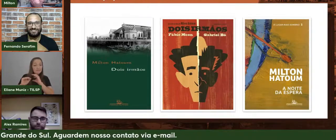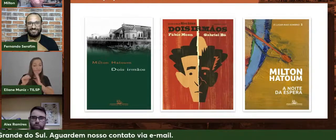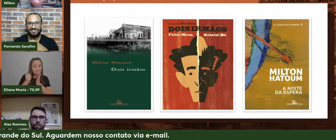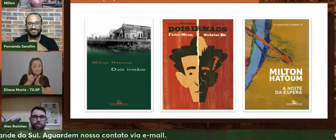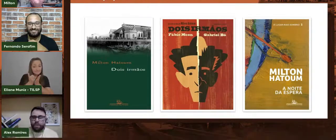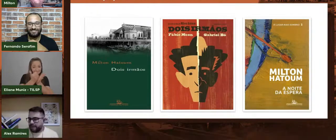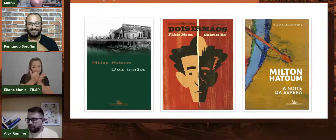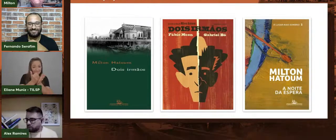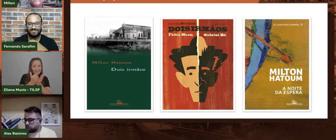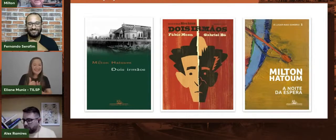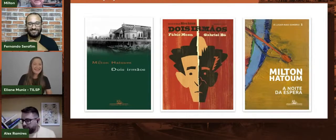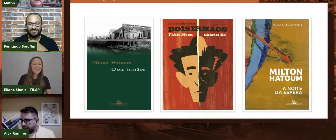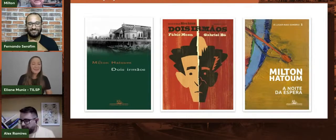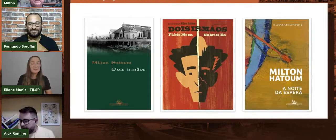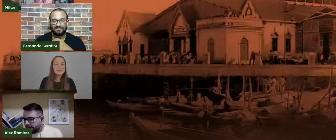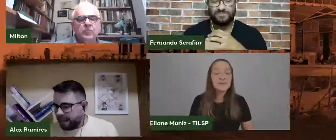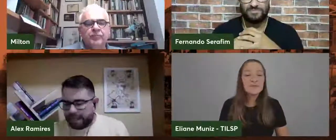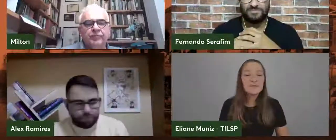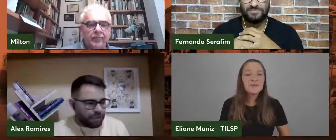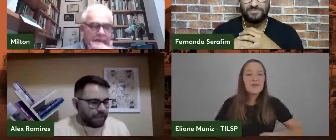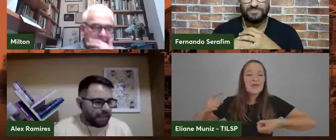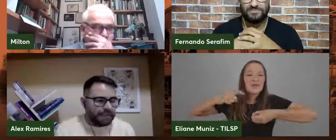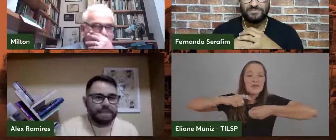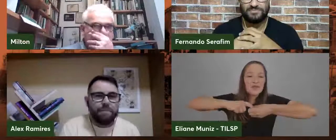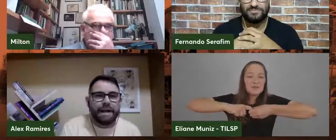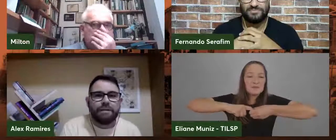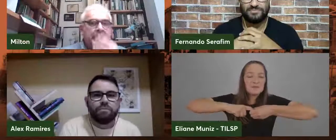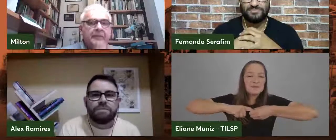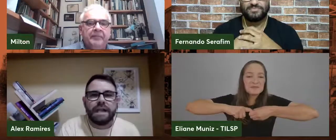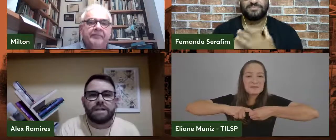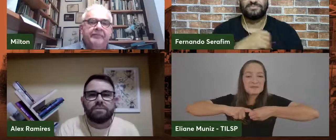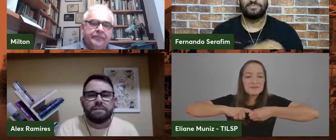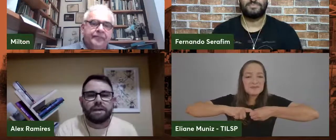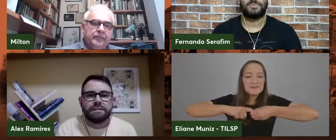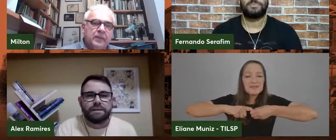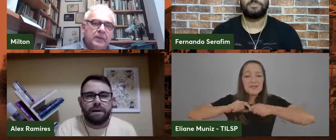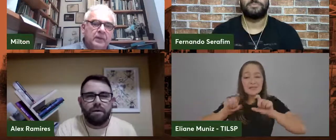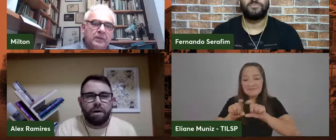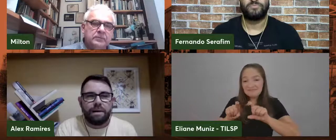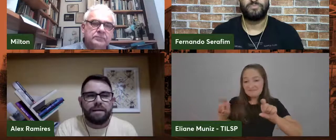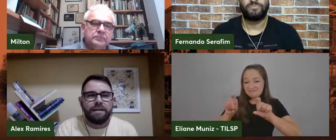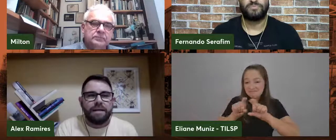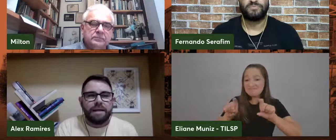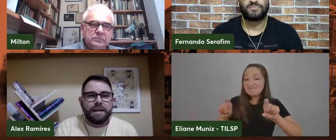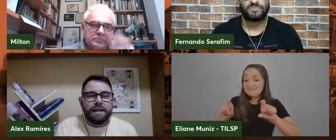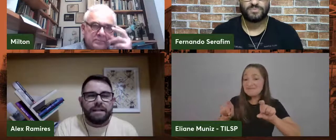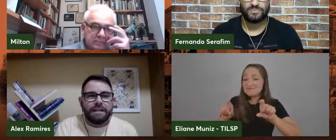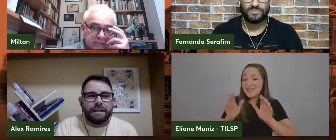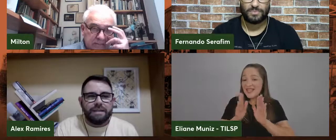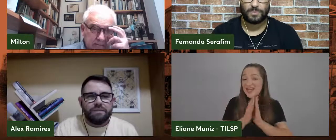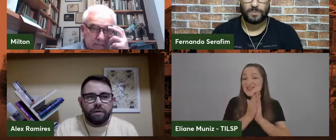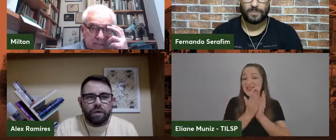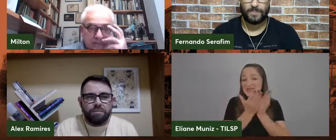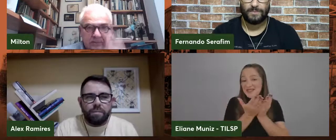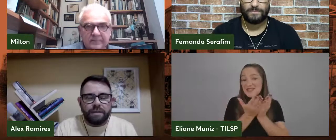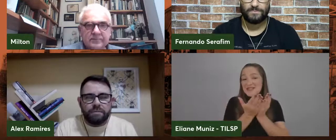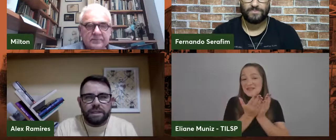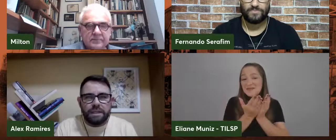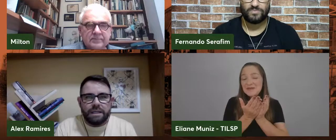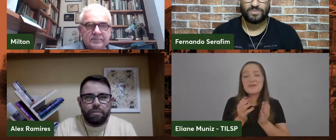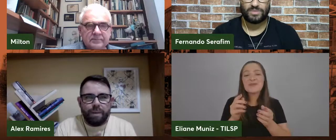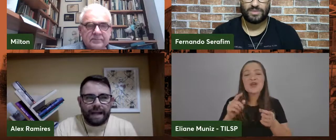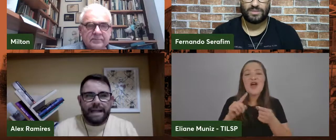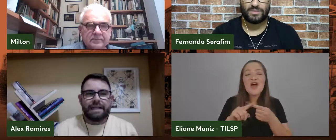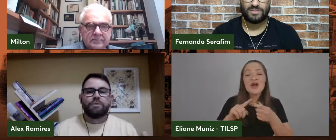Eu queria voltar um pouquinho só para... Eu tinha separado um trecho da obra. Tiveram dois momentos